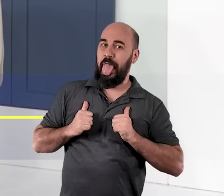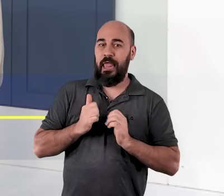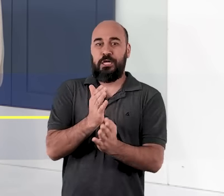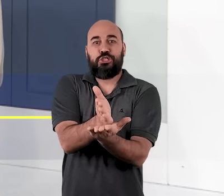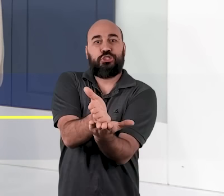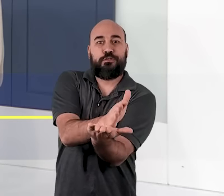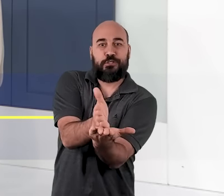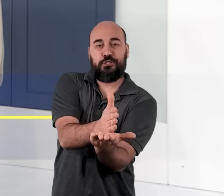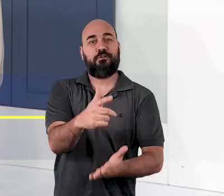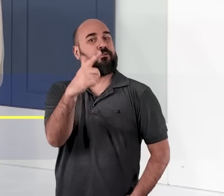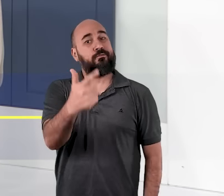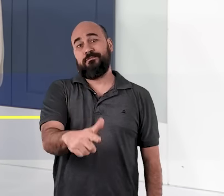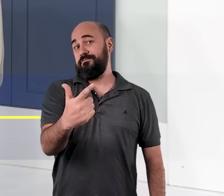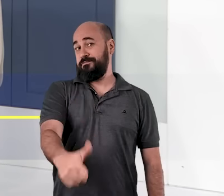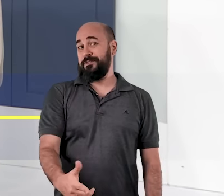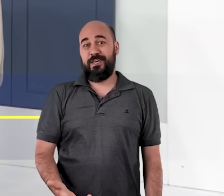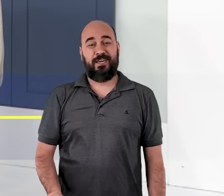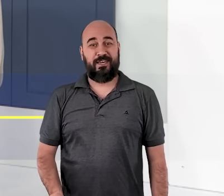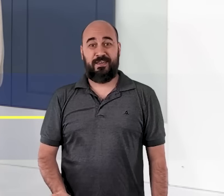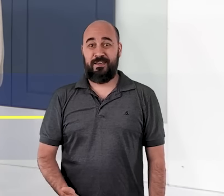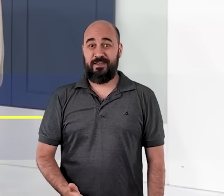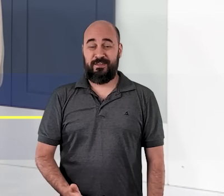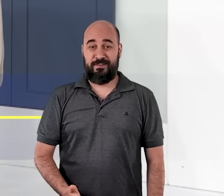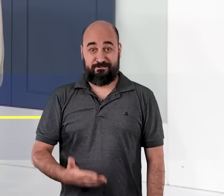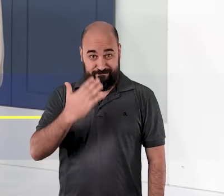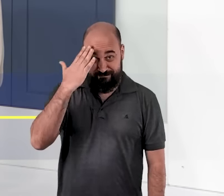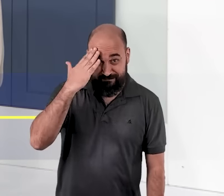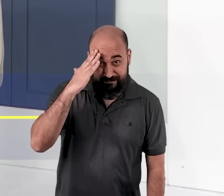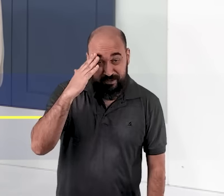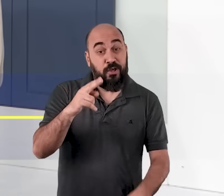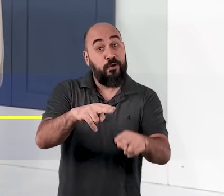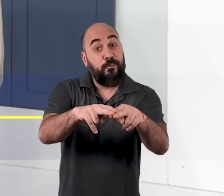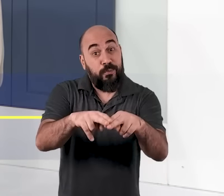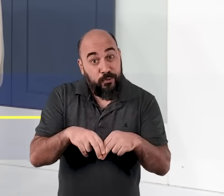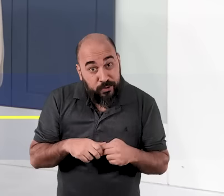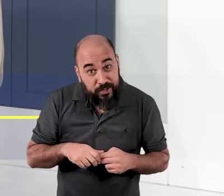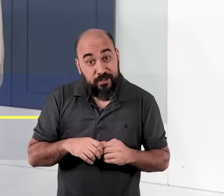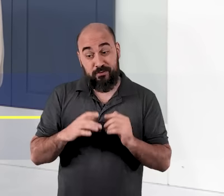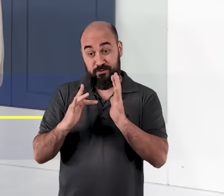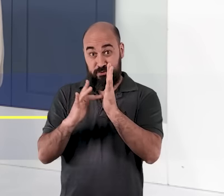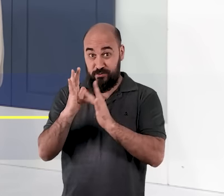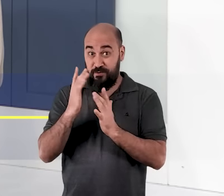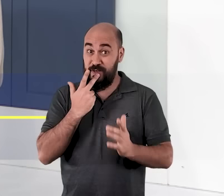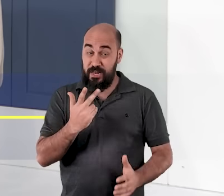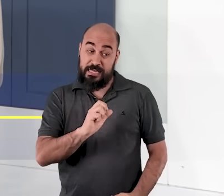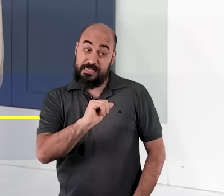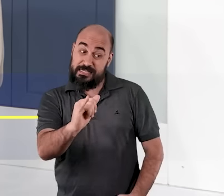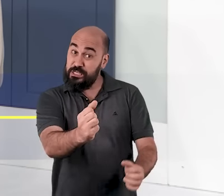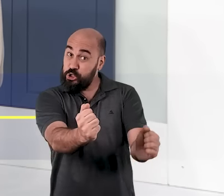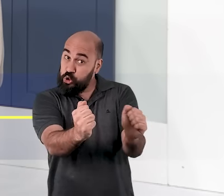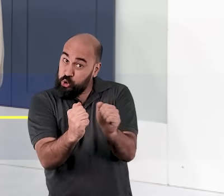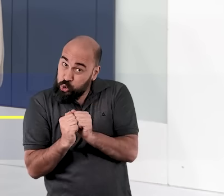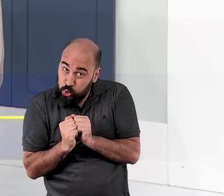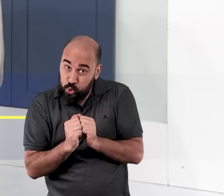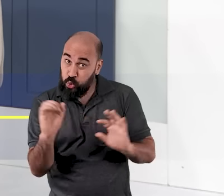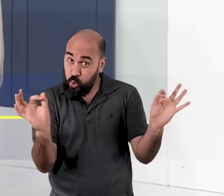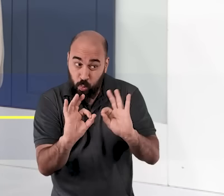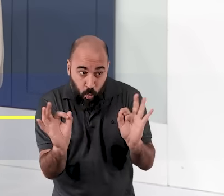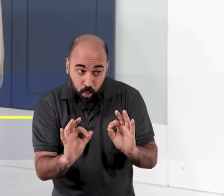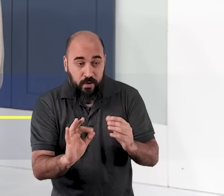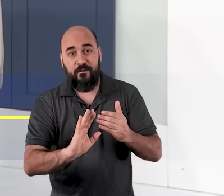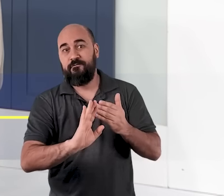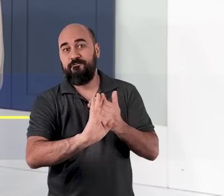é espiritual. Por isso que Cristo disse, quem comigo não ajunta, espalha. Ou seja, quem não está